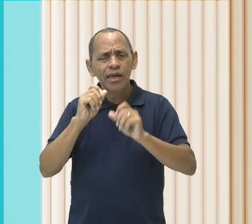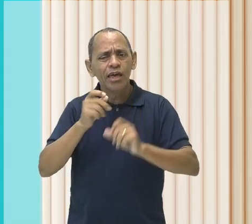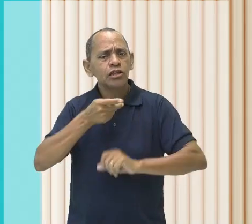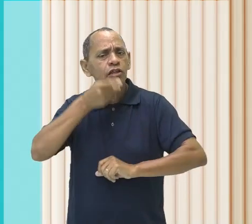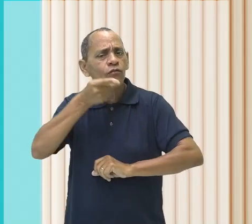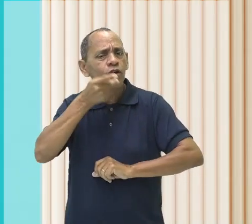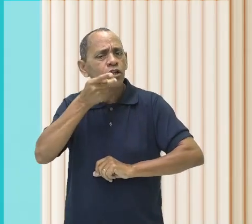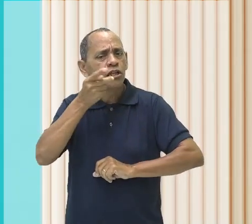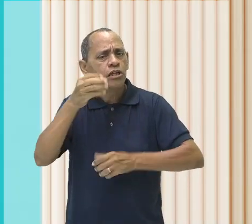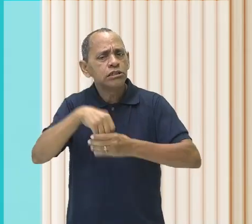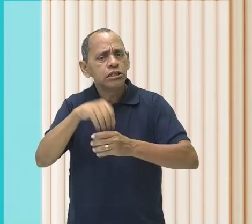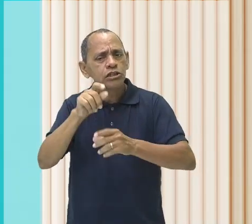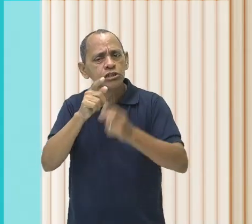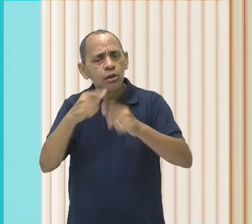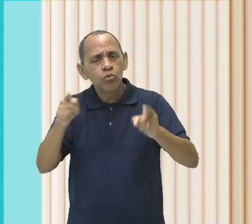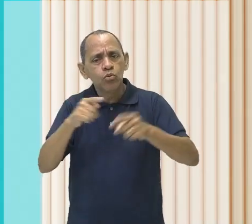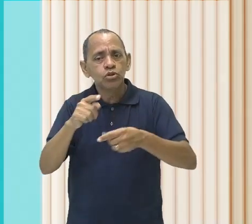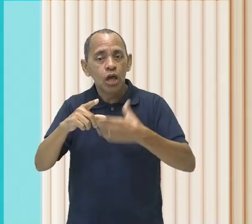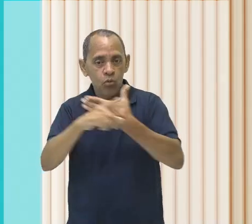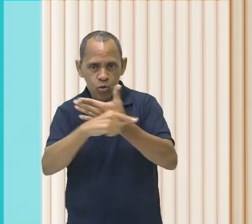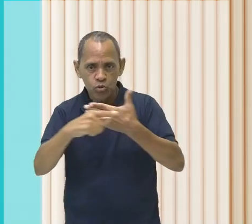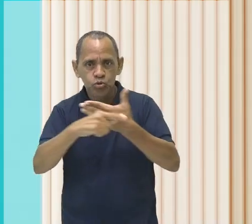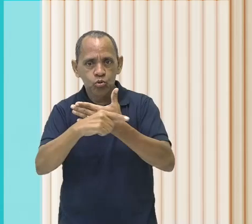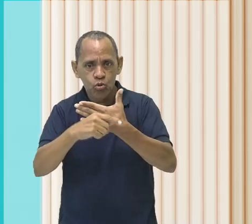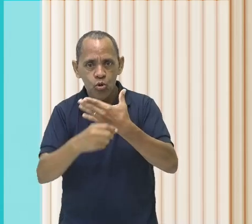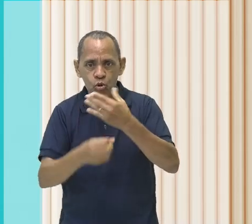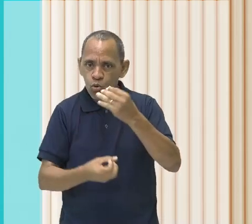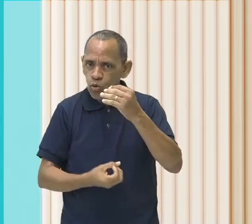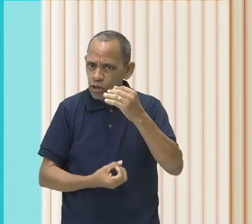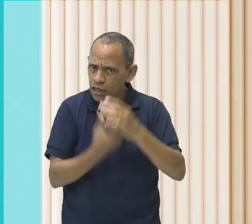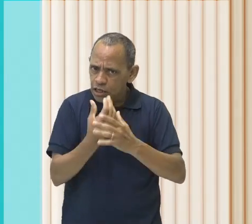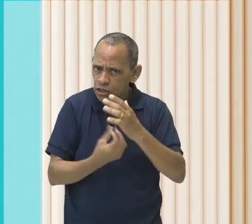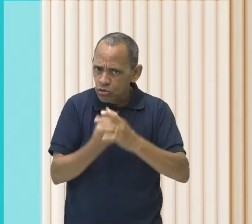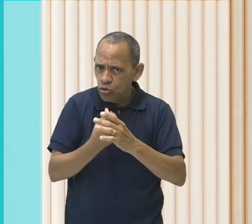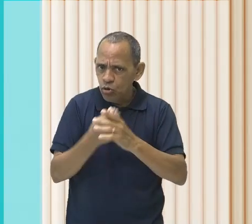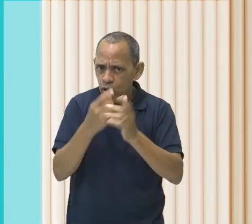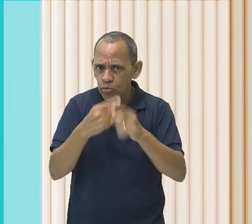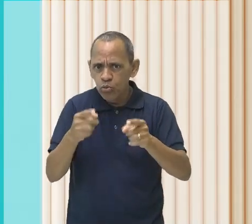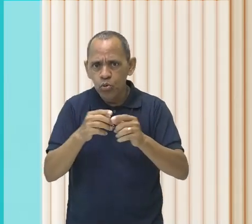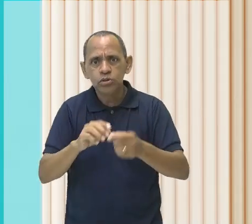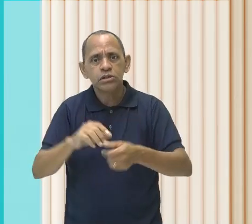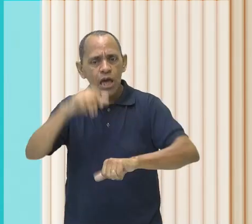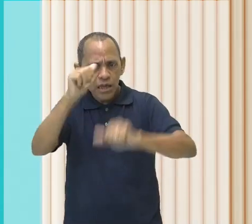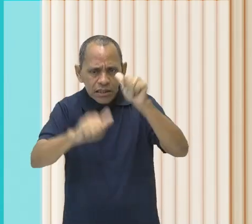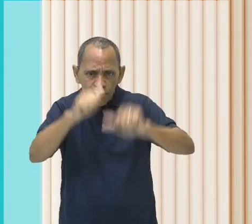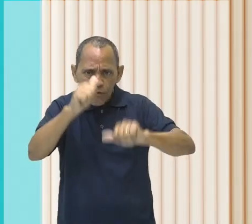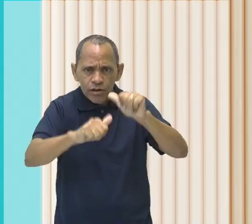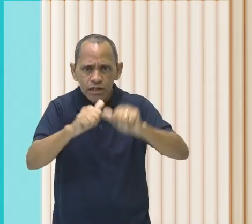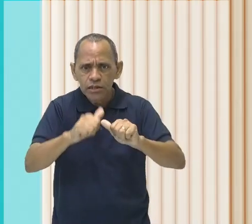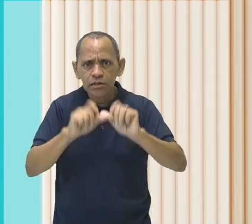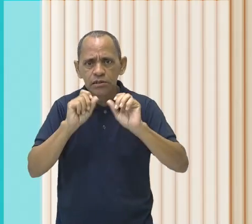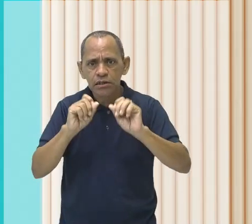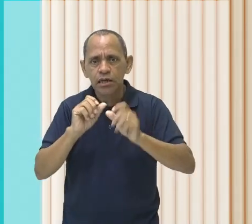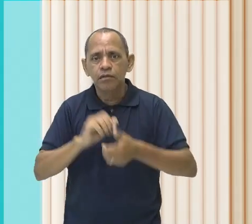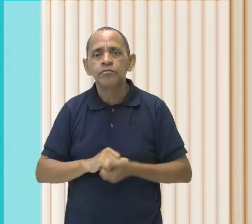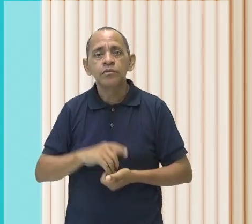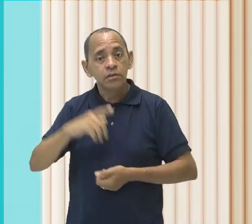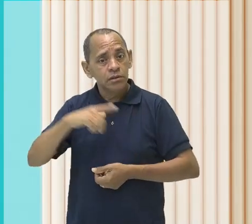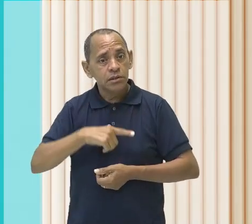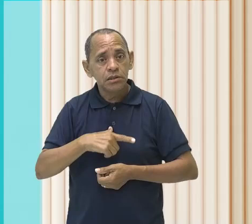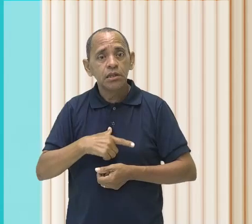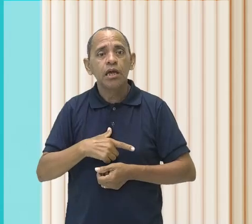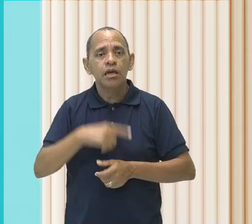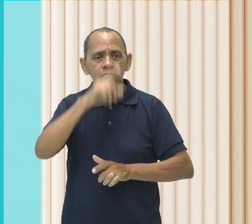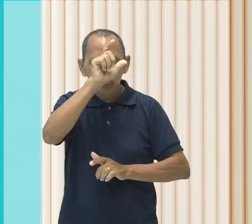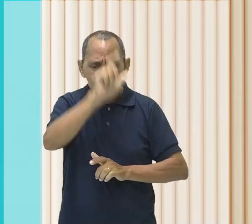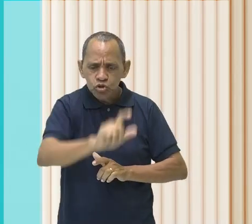Será que era o compositor? Será que era o próprio intérprete? Não. Nós temos ali um outro, né, um outro ser